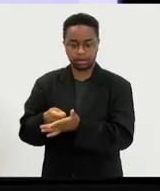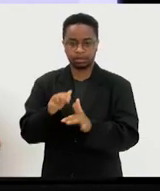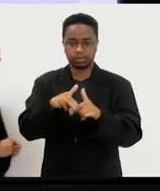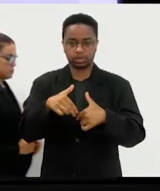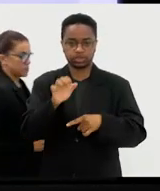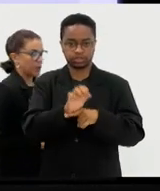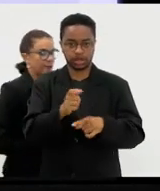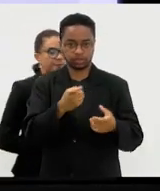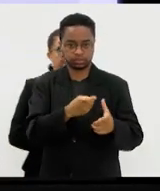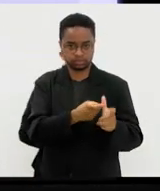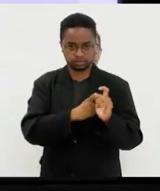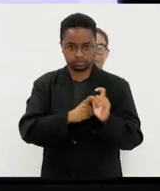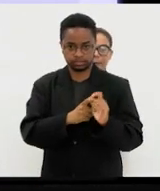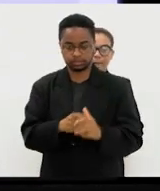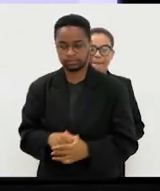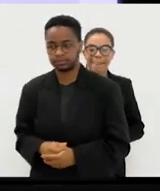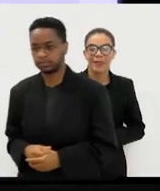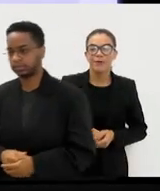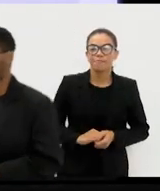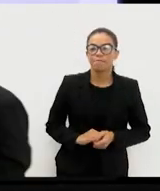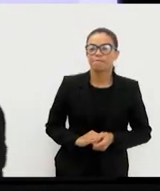Estado.